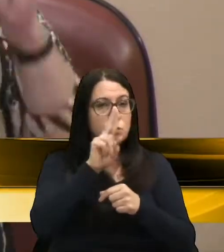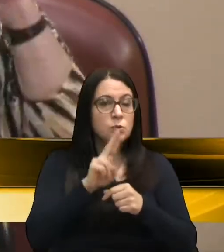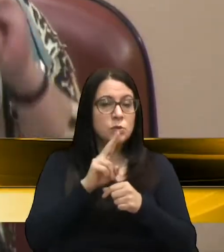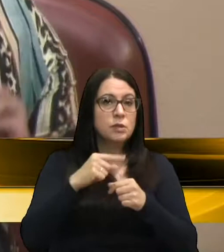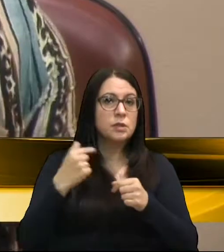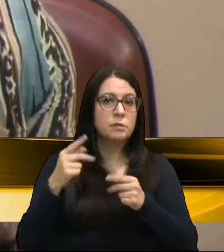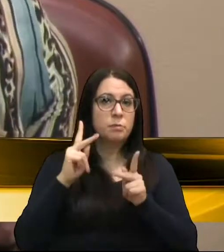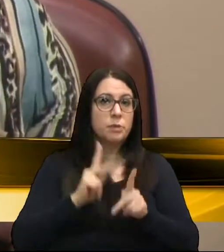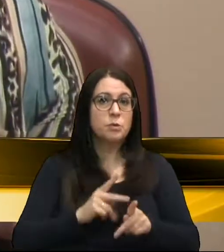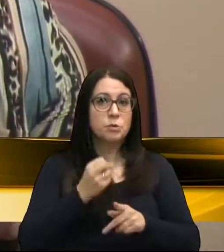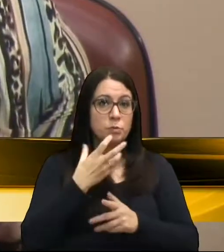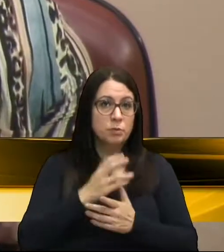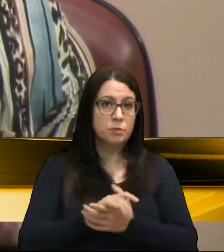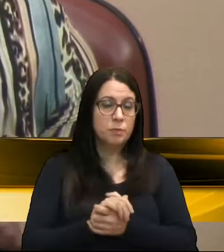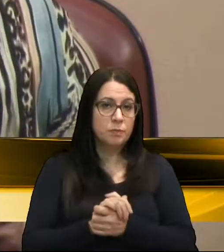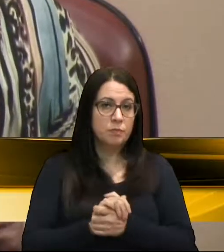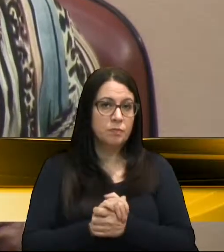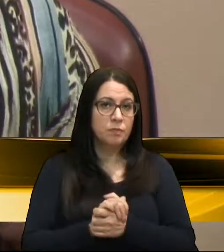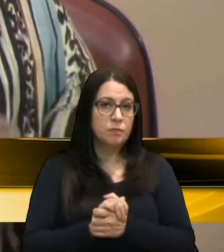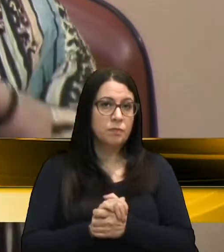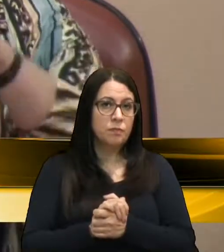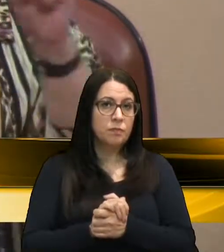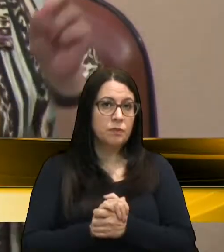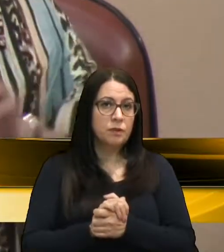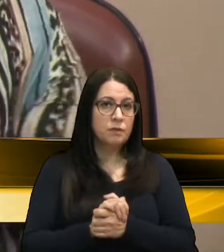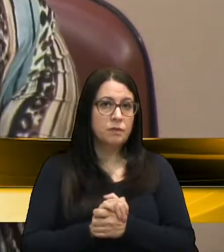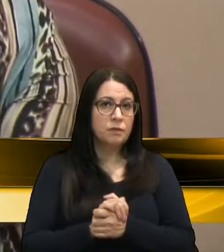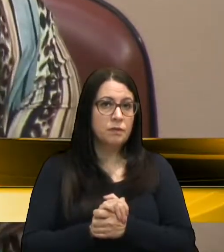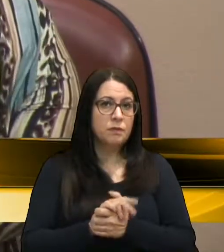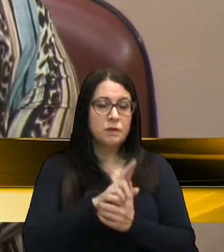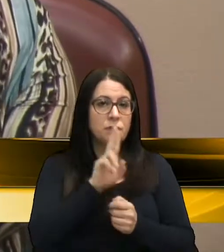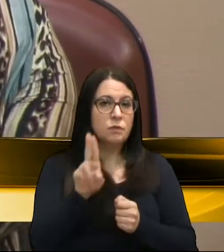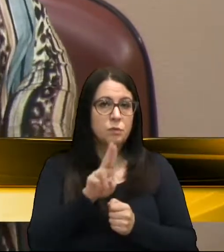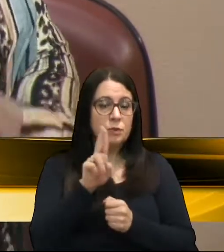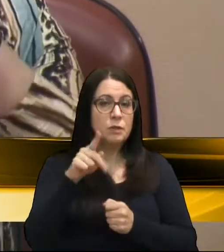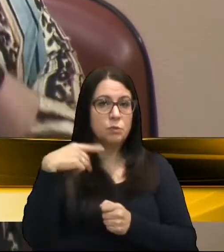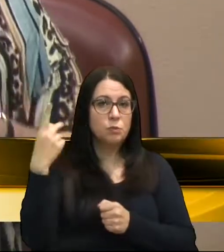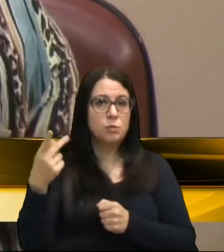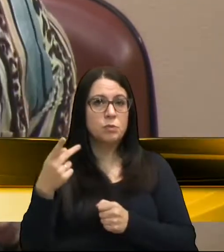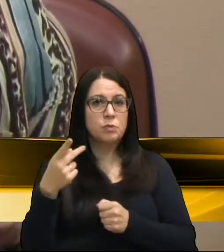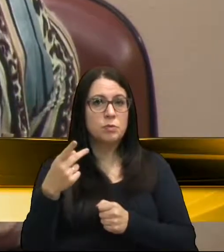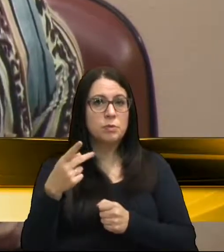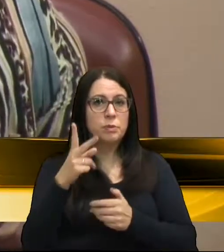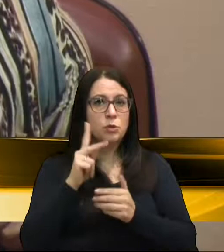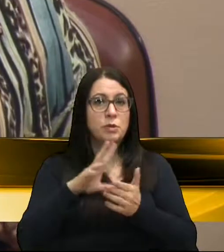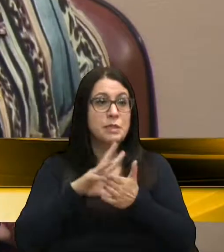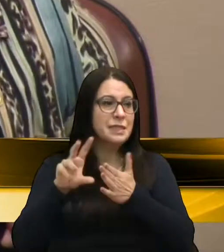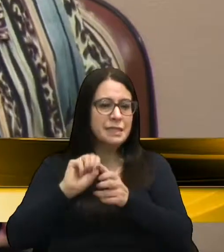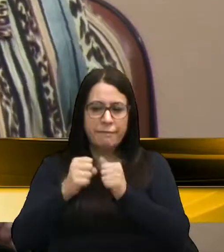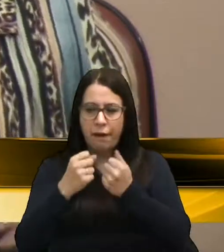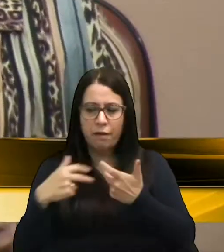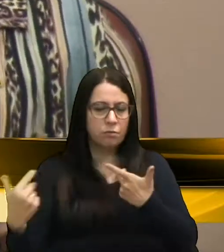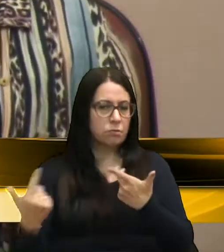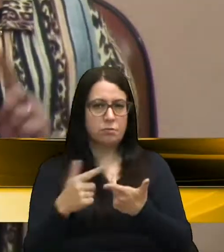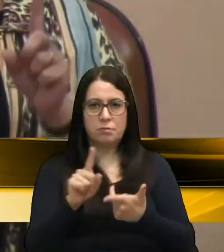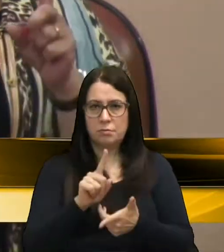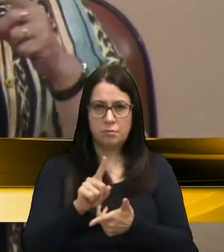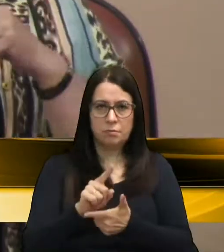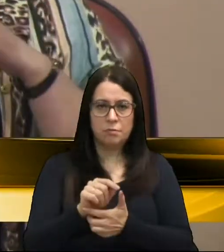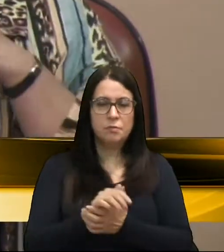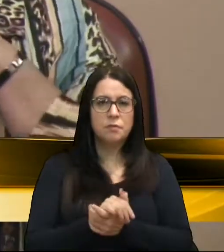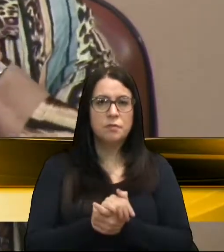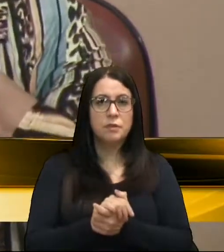pelas pessoas do bem, não vão ser ocupados pelos vândalos.